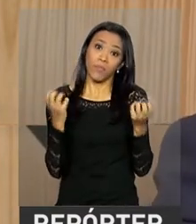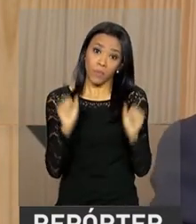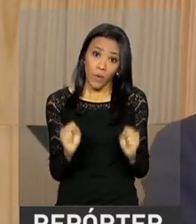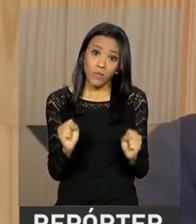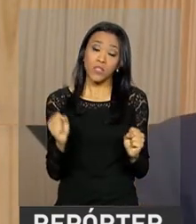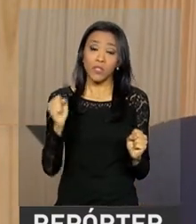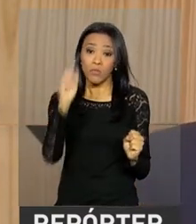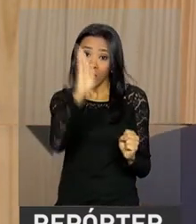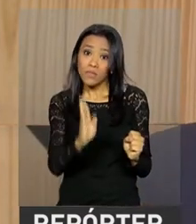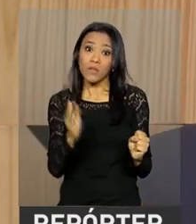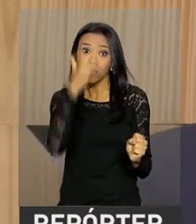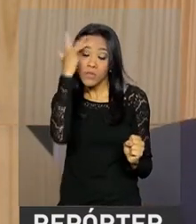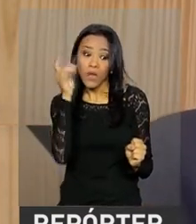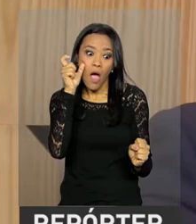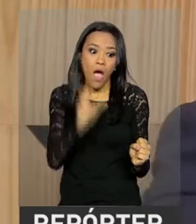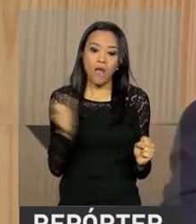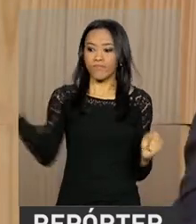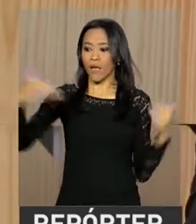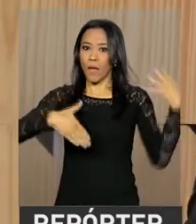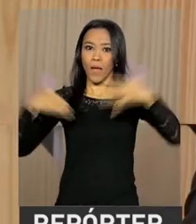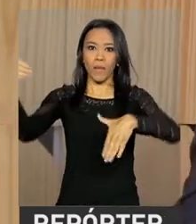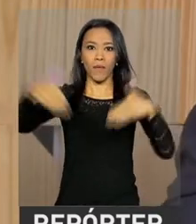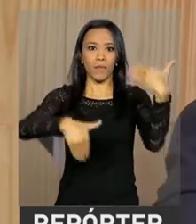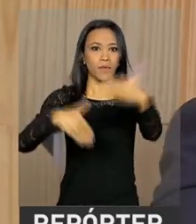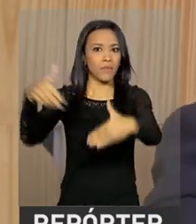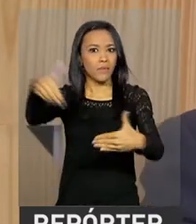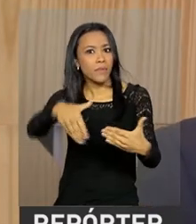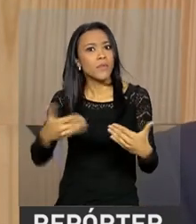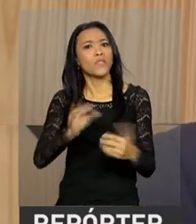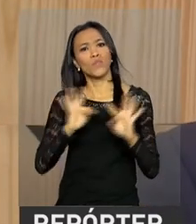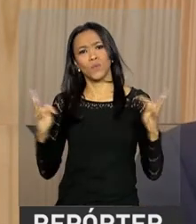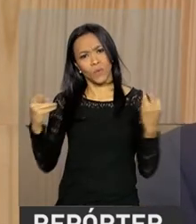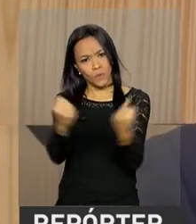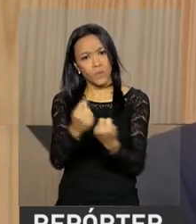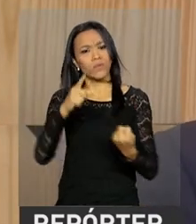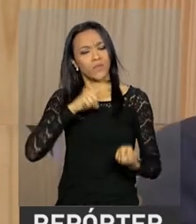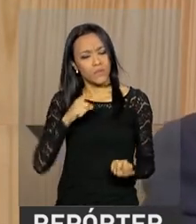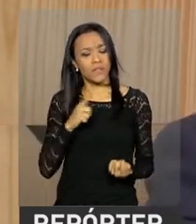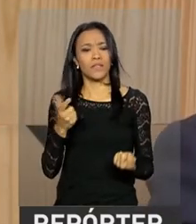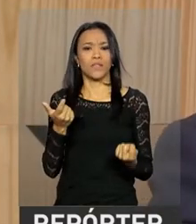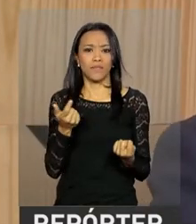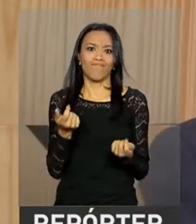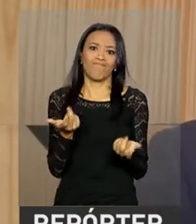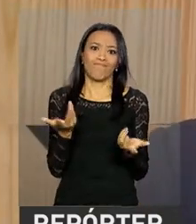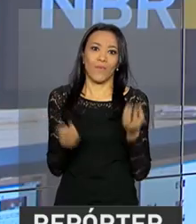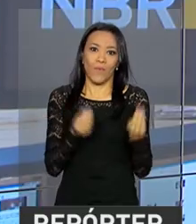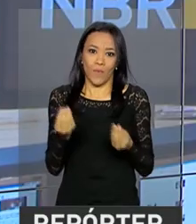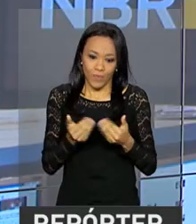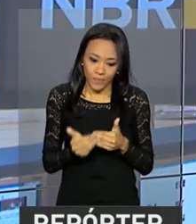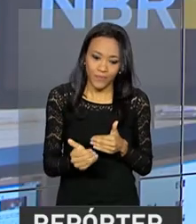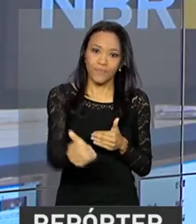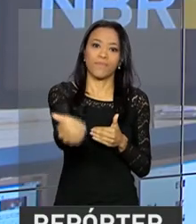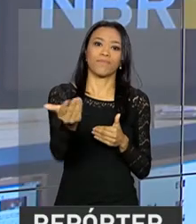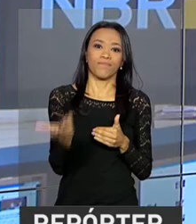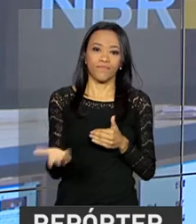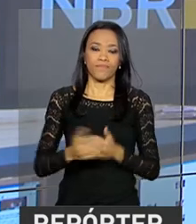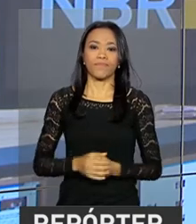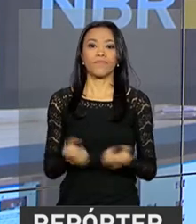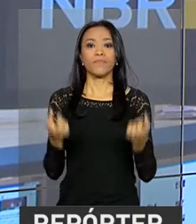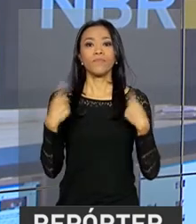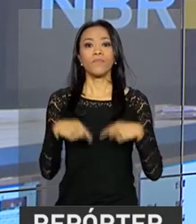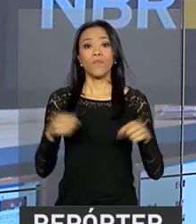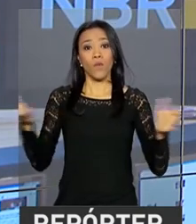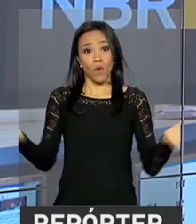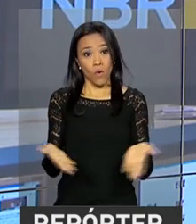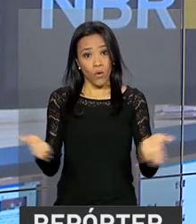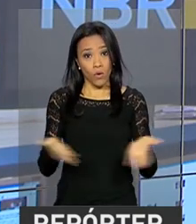modernize para que as pessoas possam ganhar mais sejam mais produtivas e todos têm mais teremos mais resultados e perspectivas ea partir de hoje